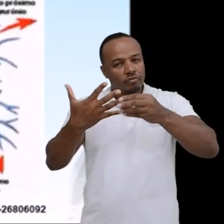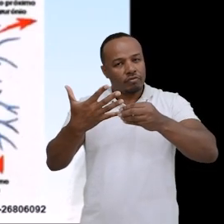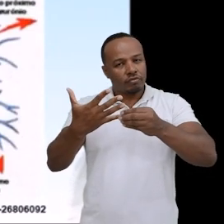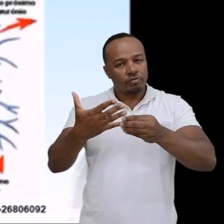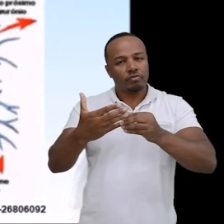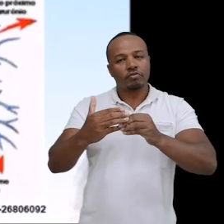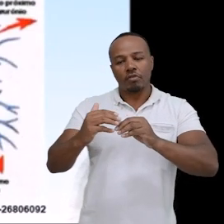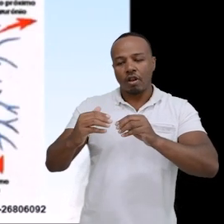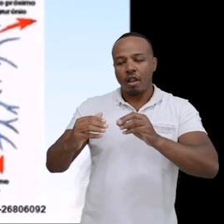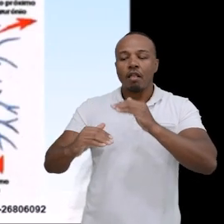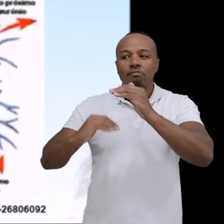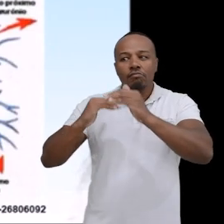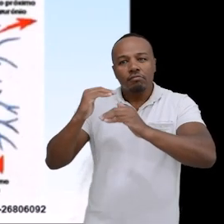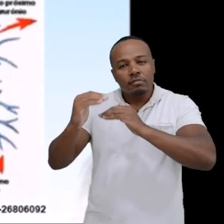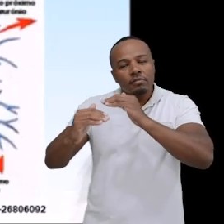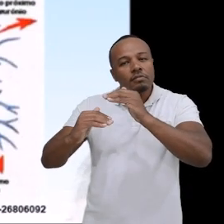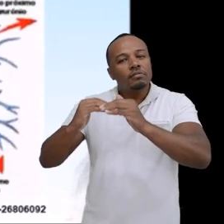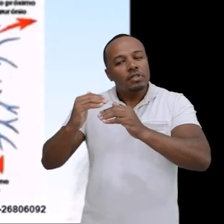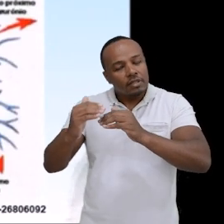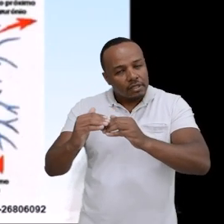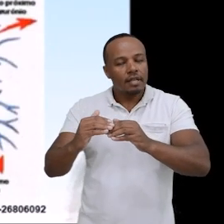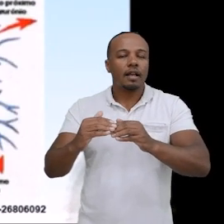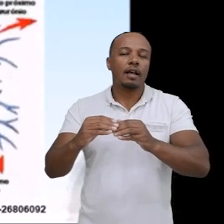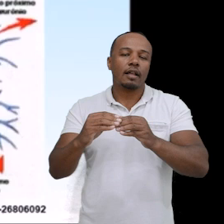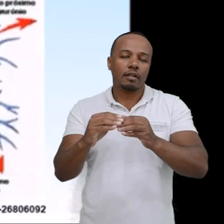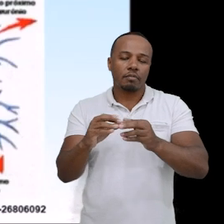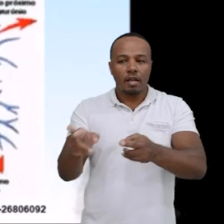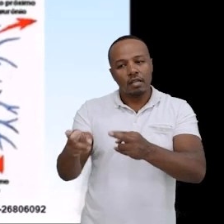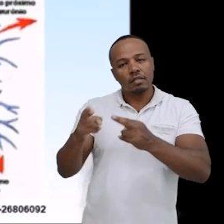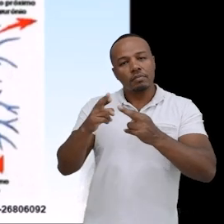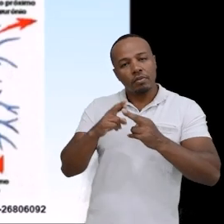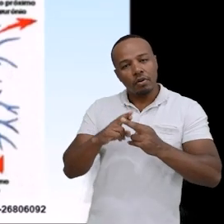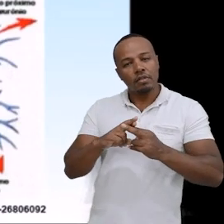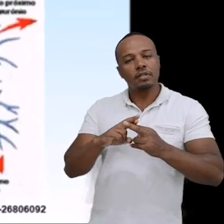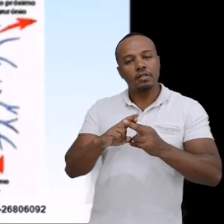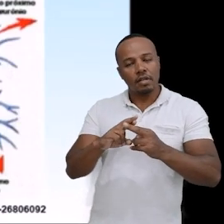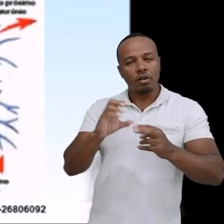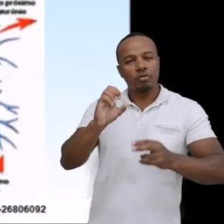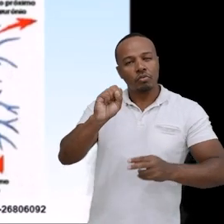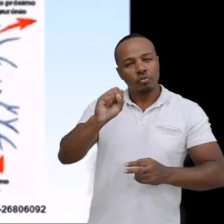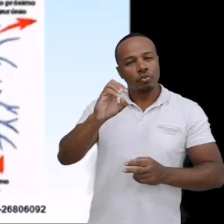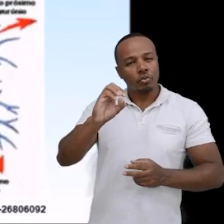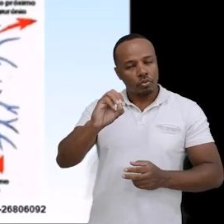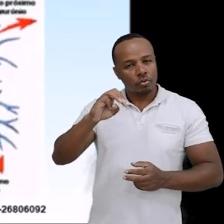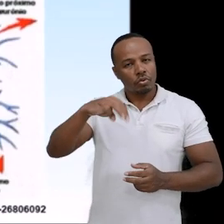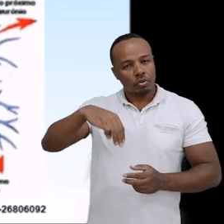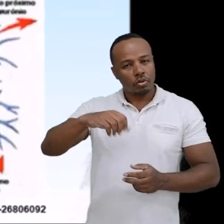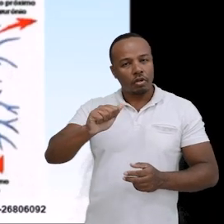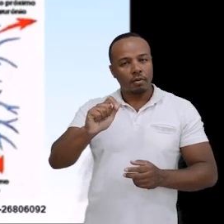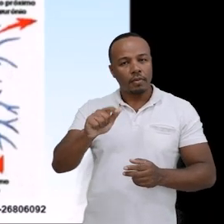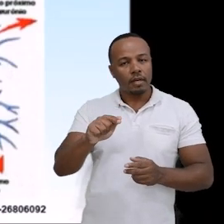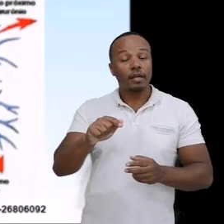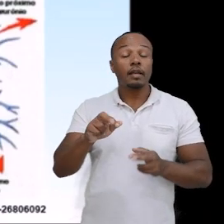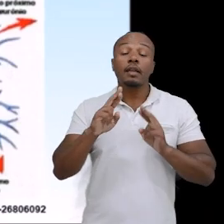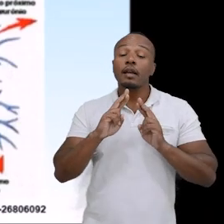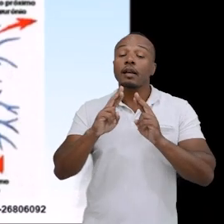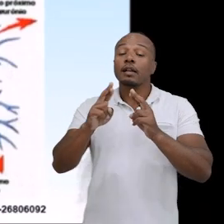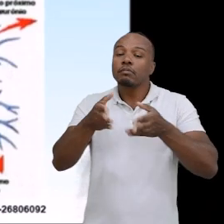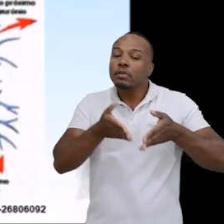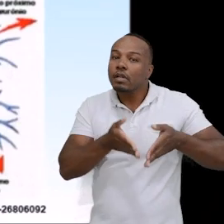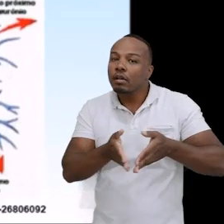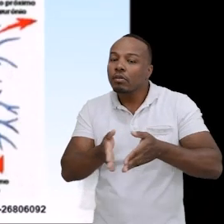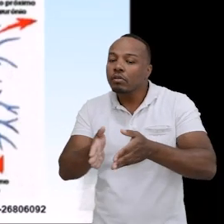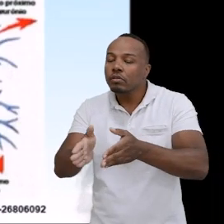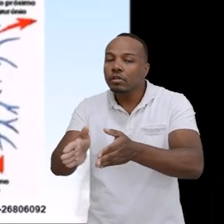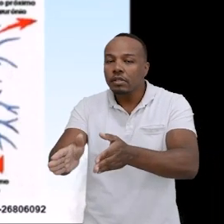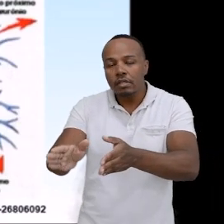e também elaborada uma resposta no soma, no corpo celular, e depois essa resposta é conduzida